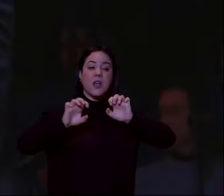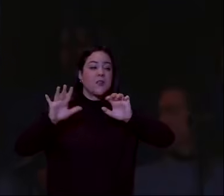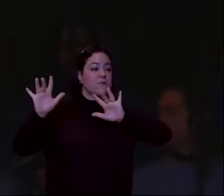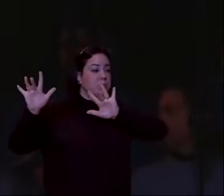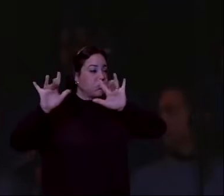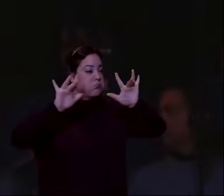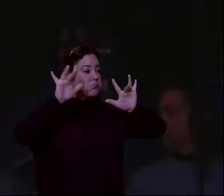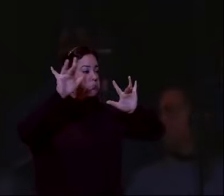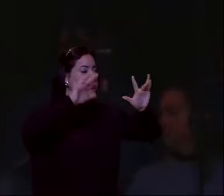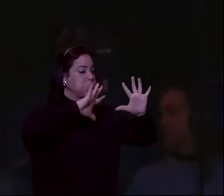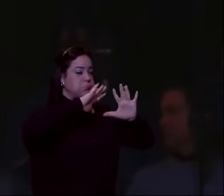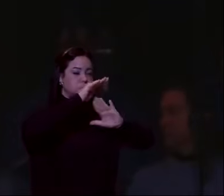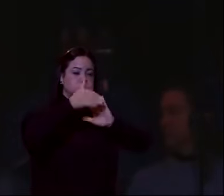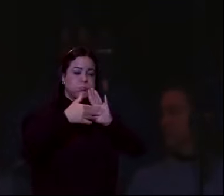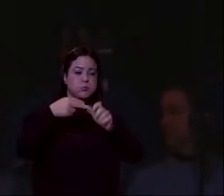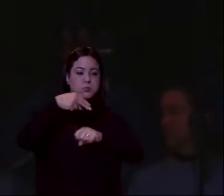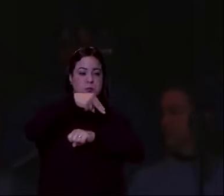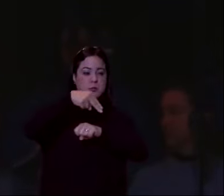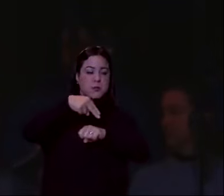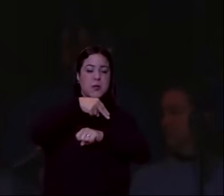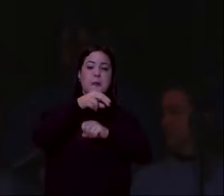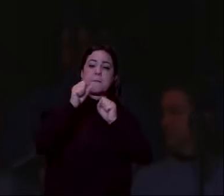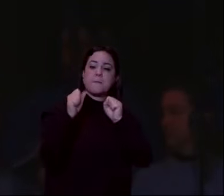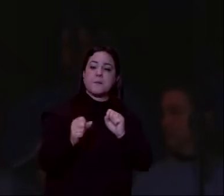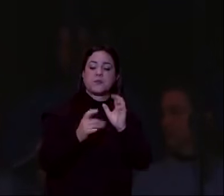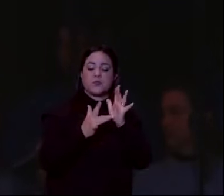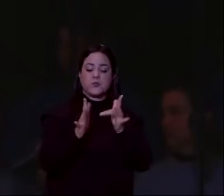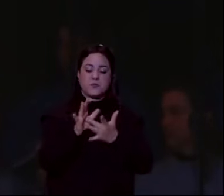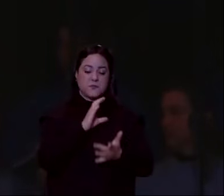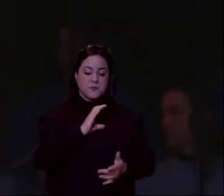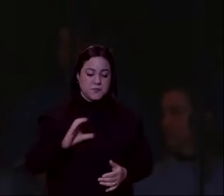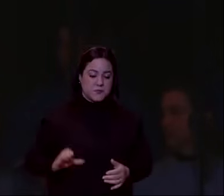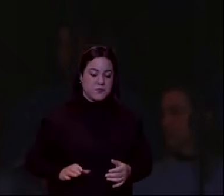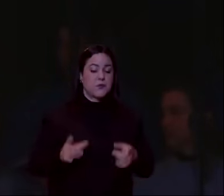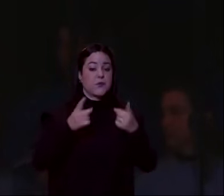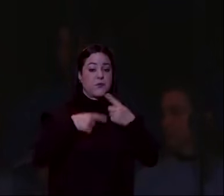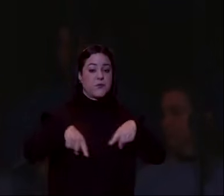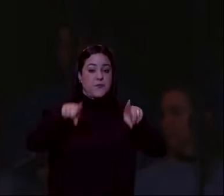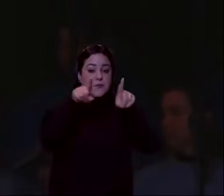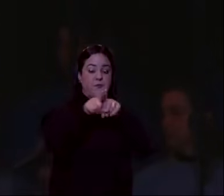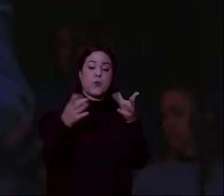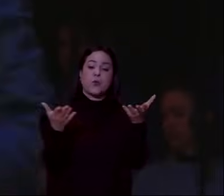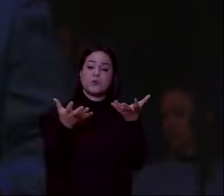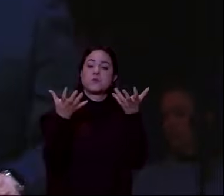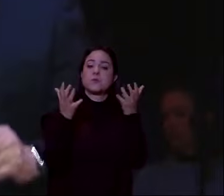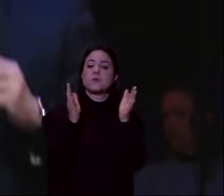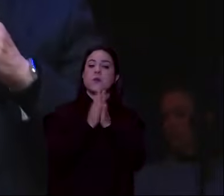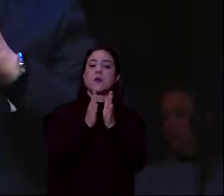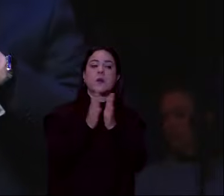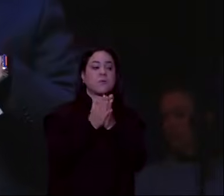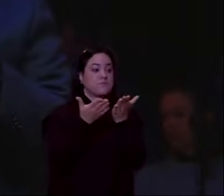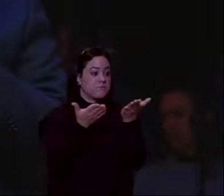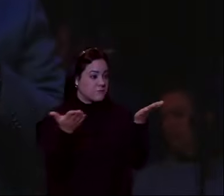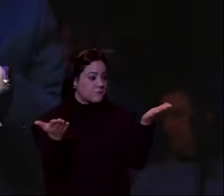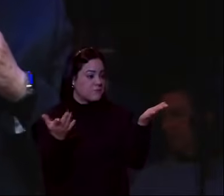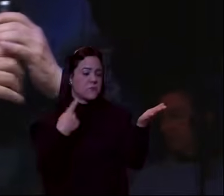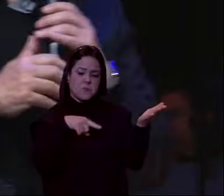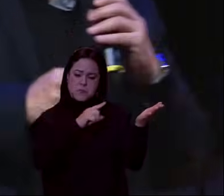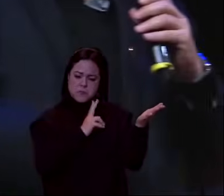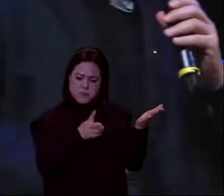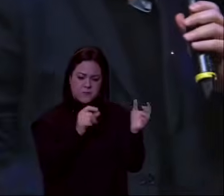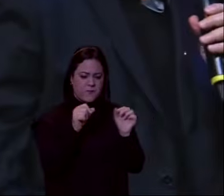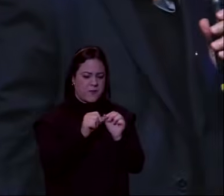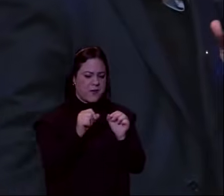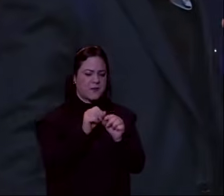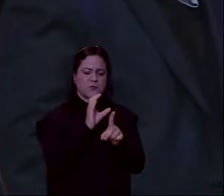as nações, para que Jesus Cristo volte. Nessa noite eu queria orar com você, como a gente sempre faz no final